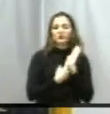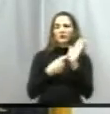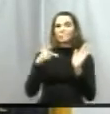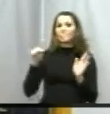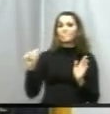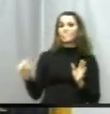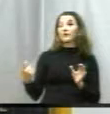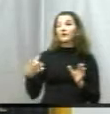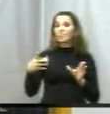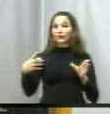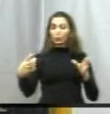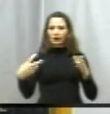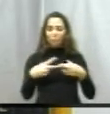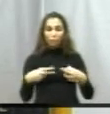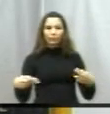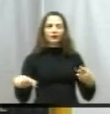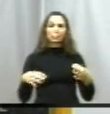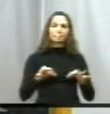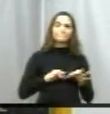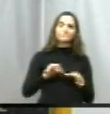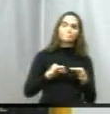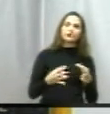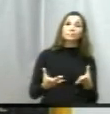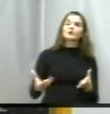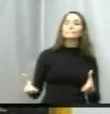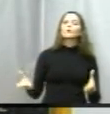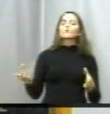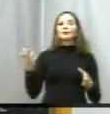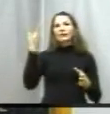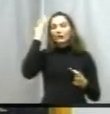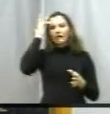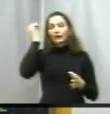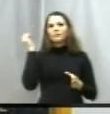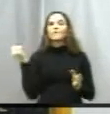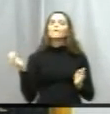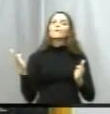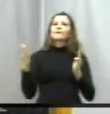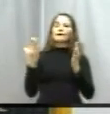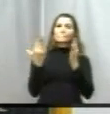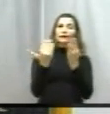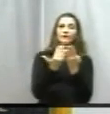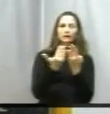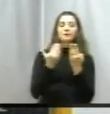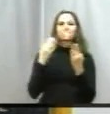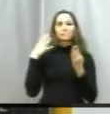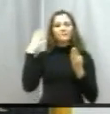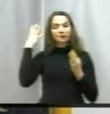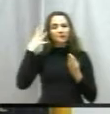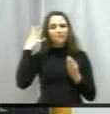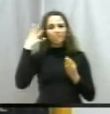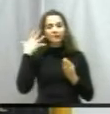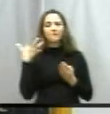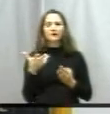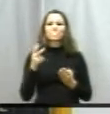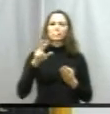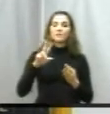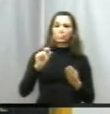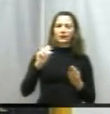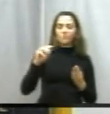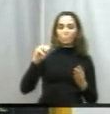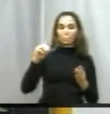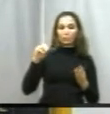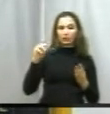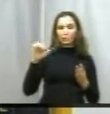de planejamento, e amanhã nós vamos estar fechando com o professor Valdemir Pires, que vai falar um pouco